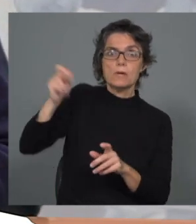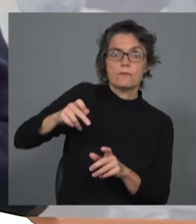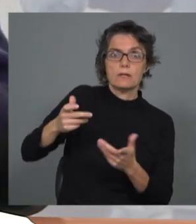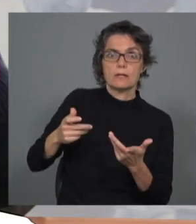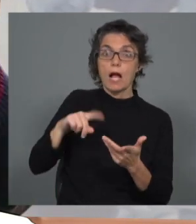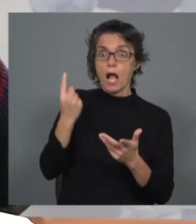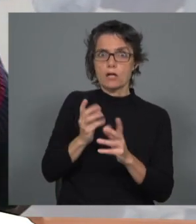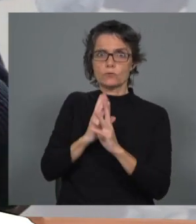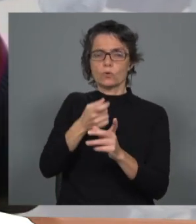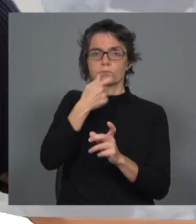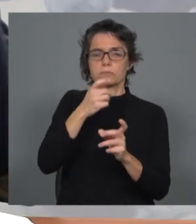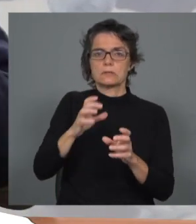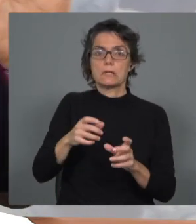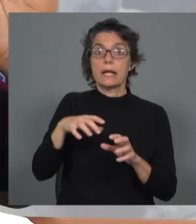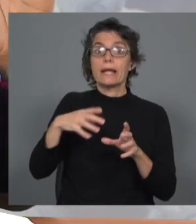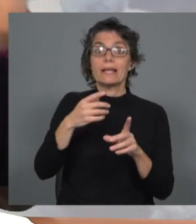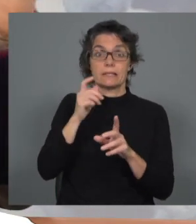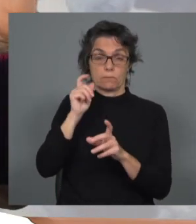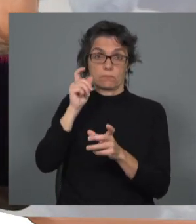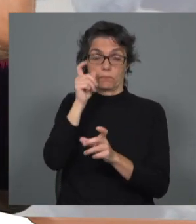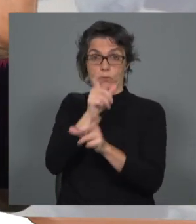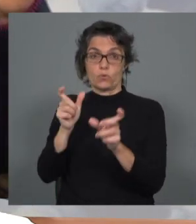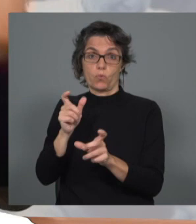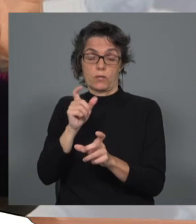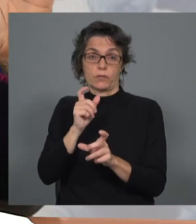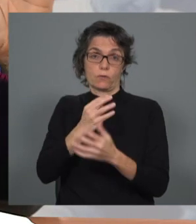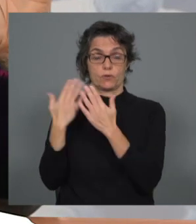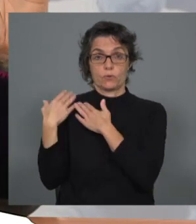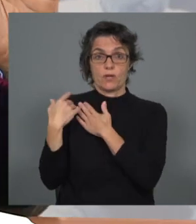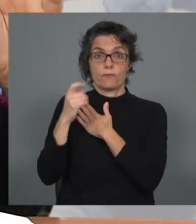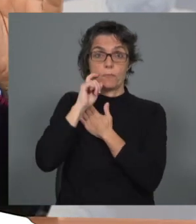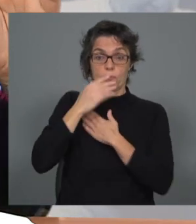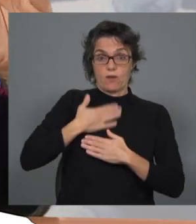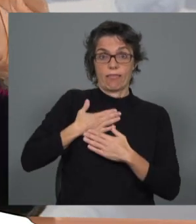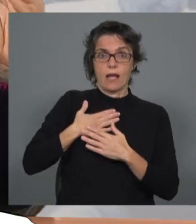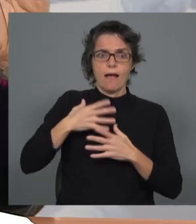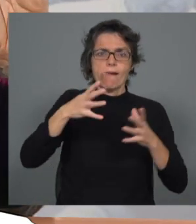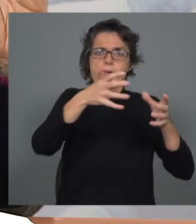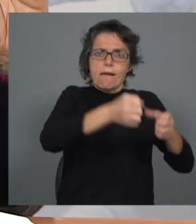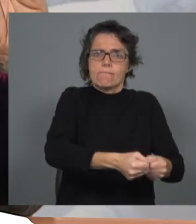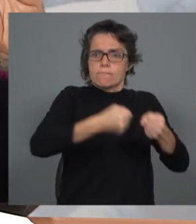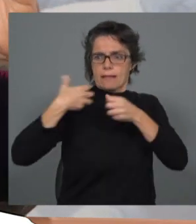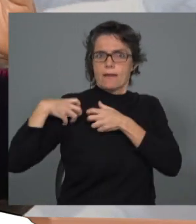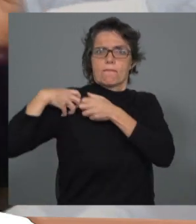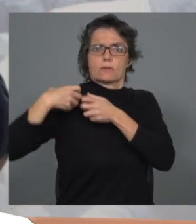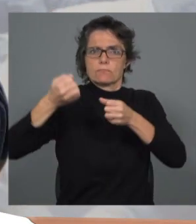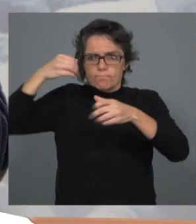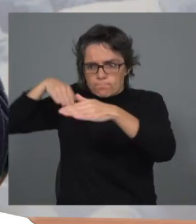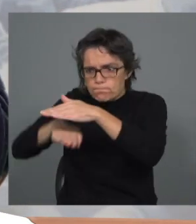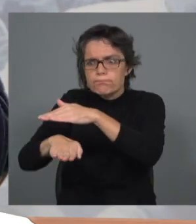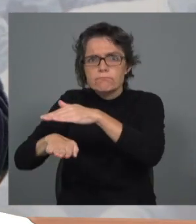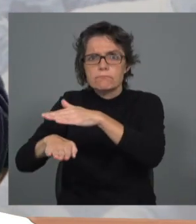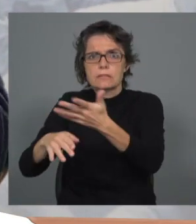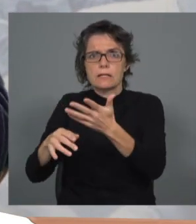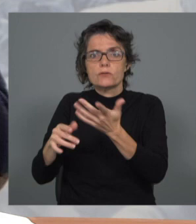comunhão, agarraram em nós e meteram-nos num cacifre debaixo do altar, daqueles altares tipo clássico, e ficámos